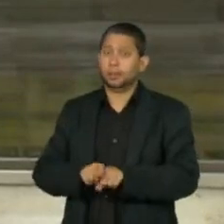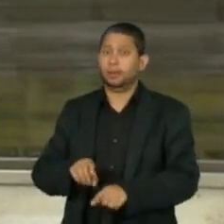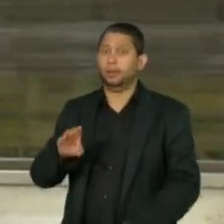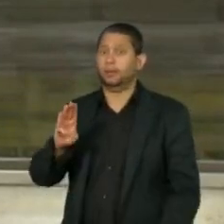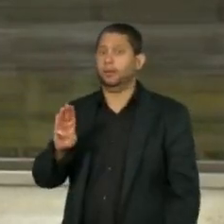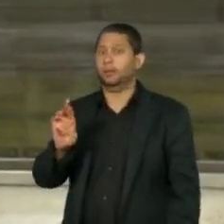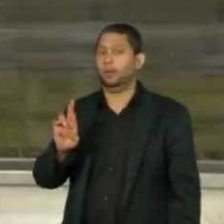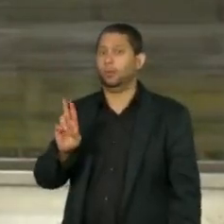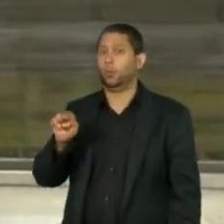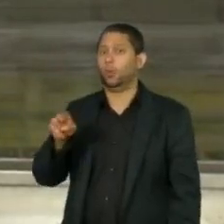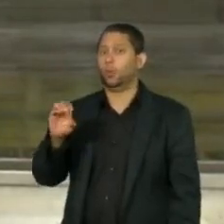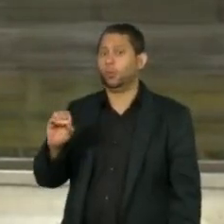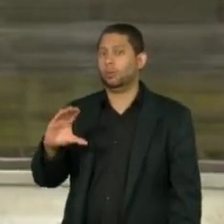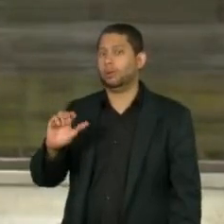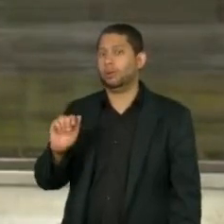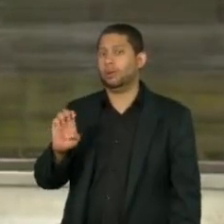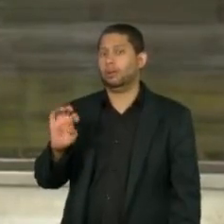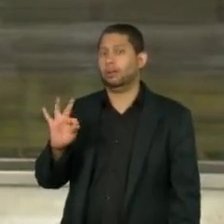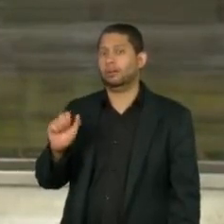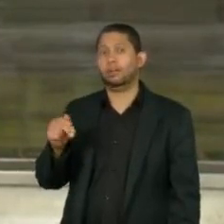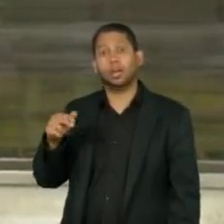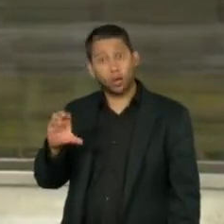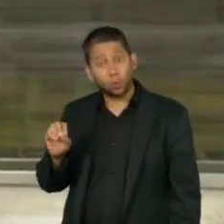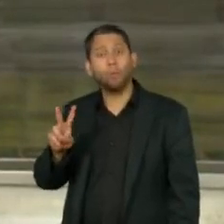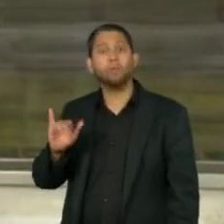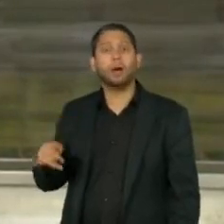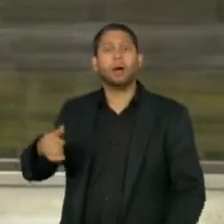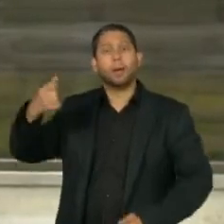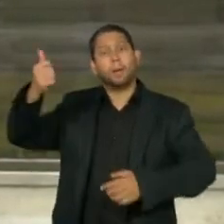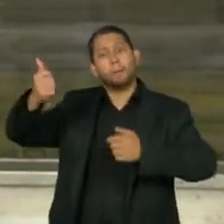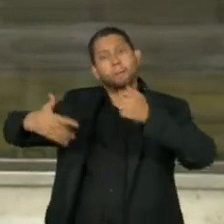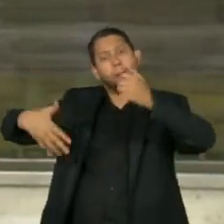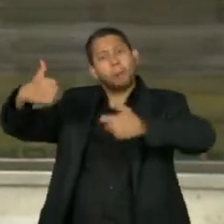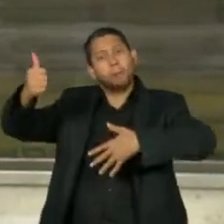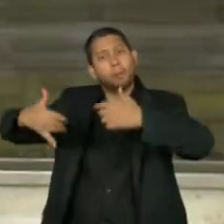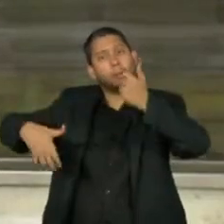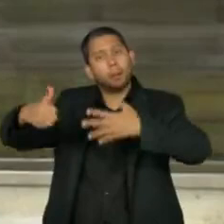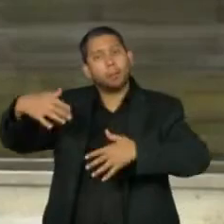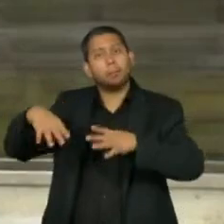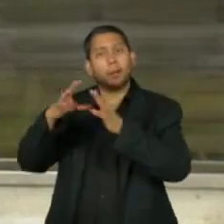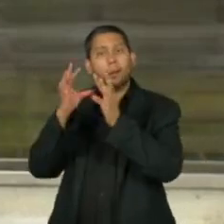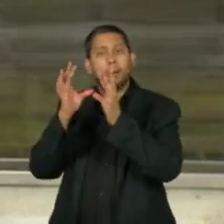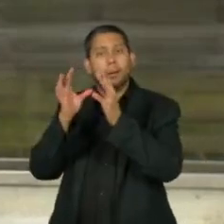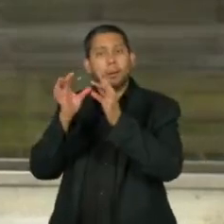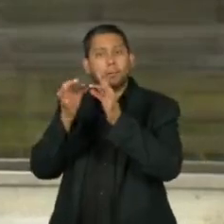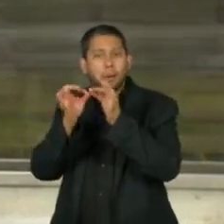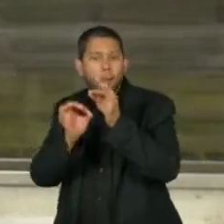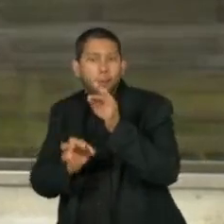os resultados dessa pesquisa e as boas informações de empregabilidade aqui em